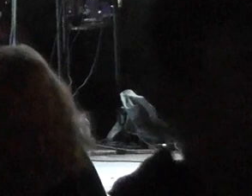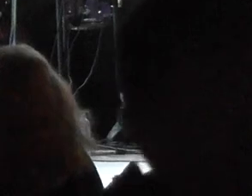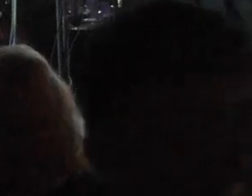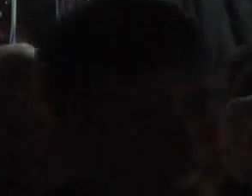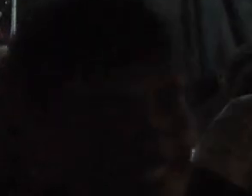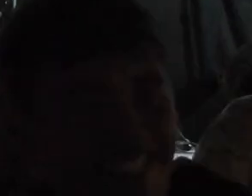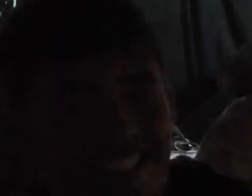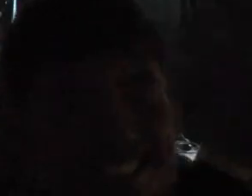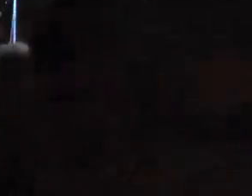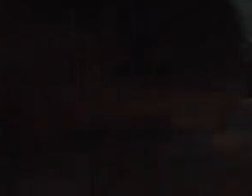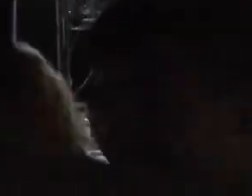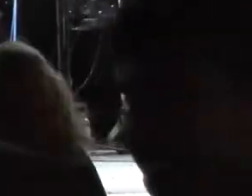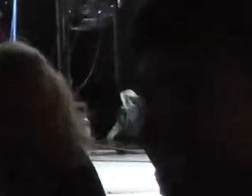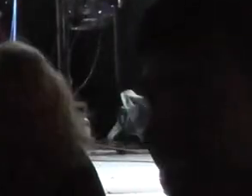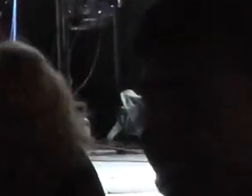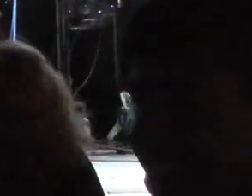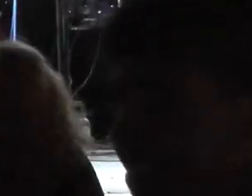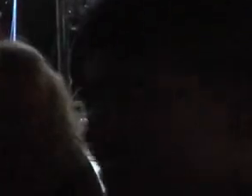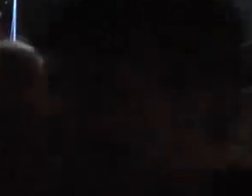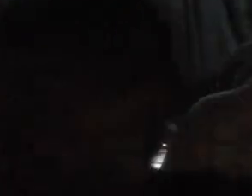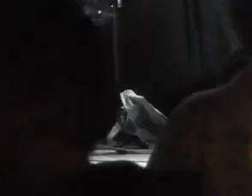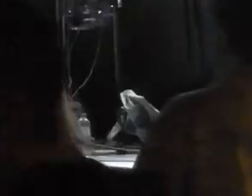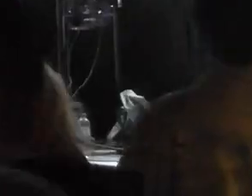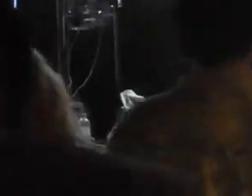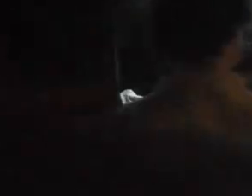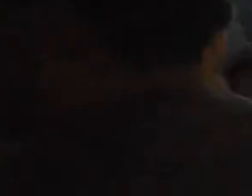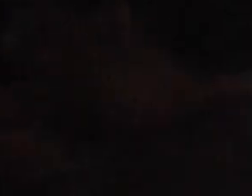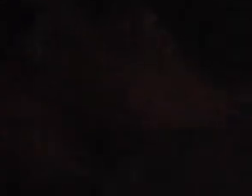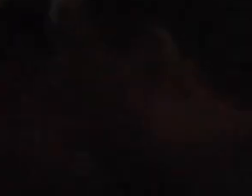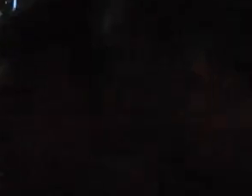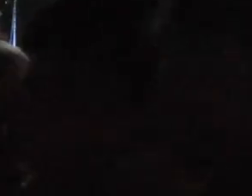Agora, hoje não dá mais um, tem tempo.